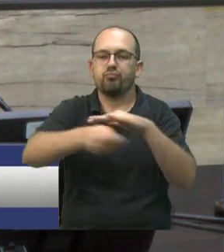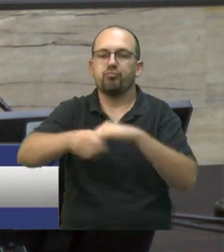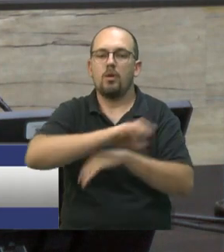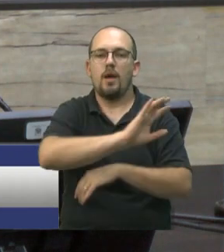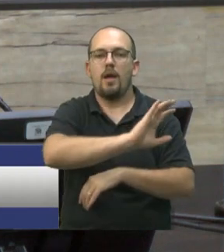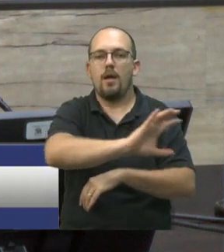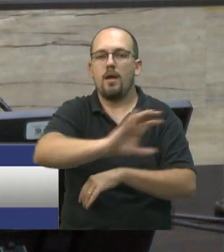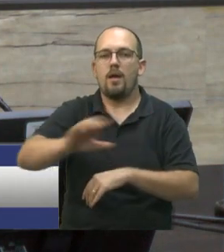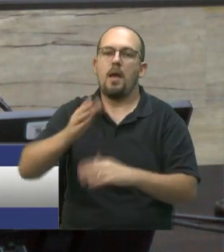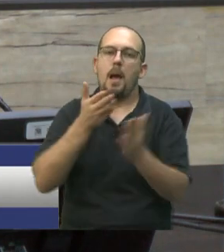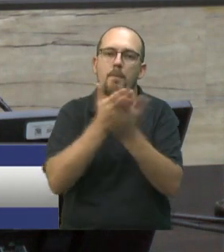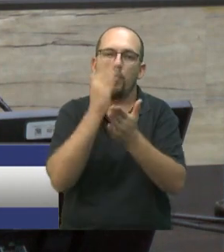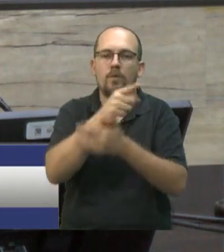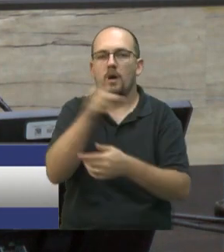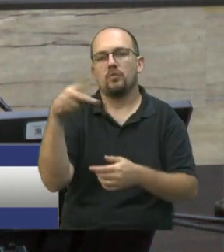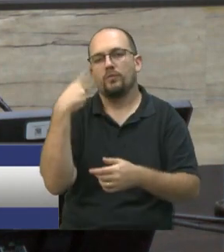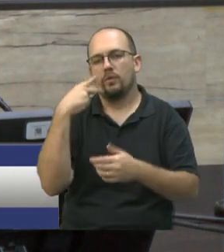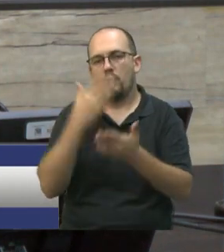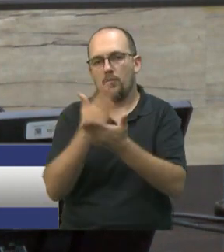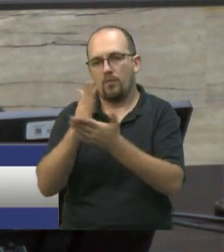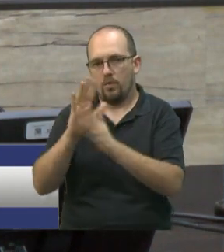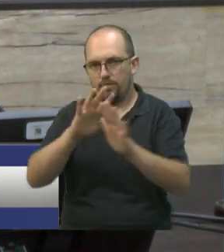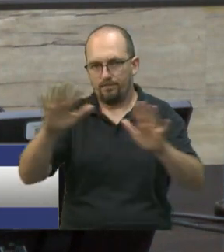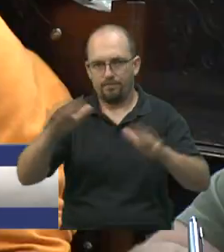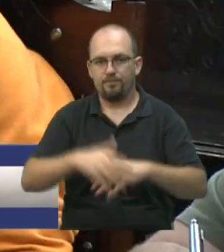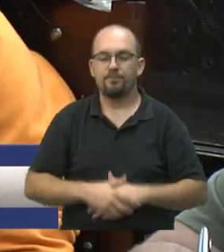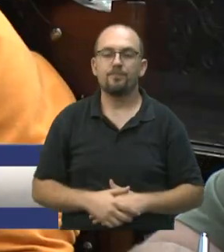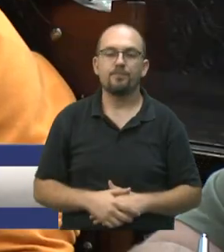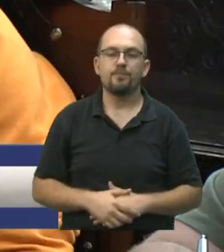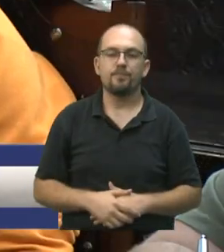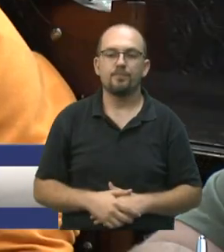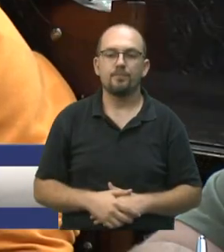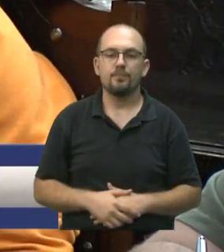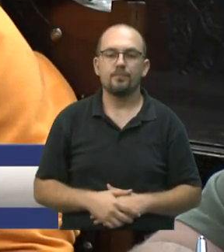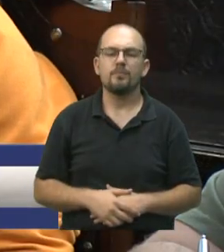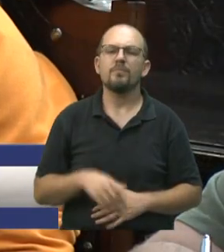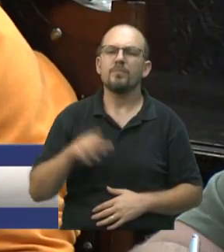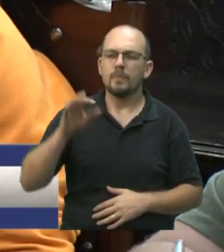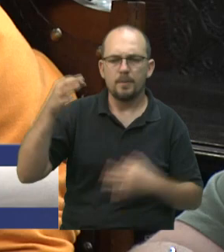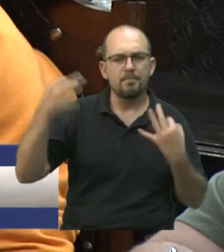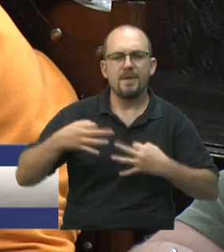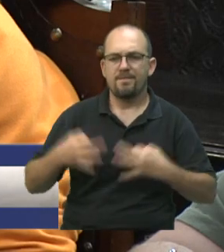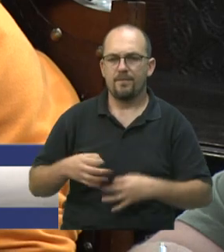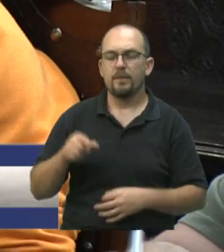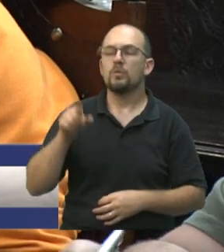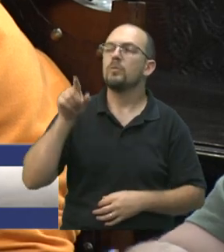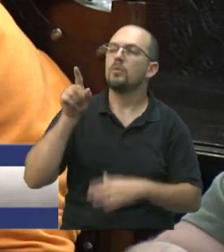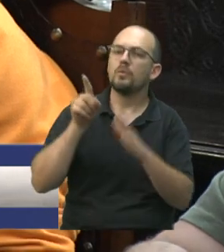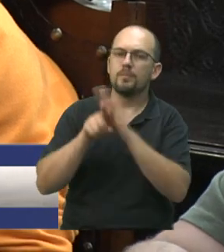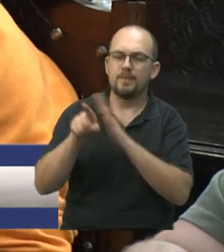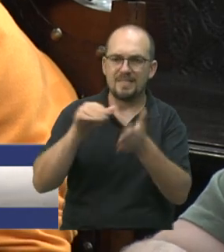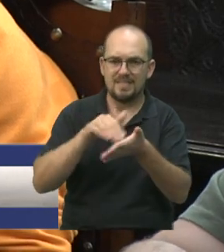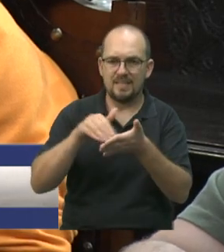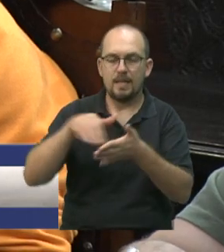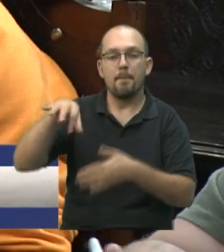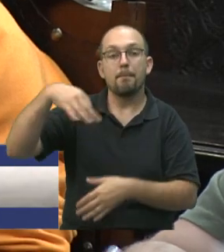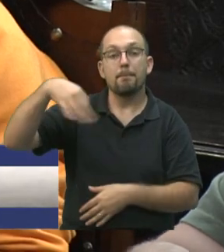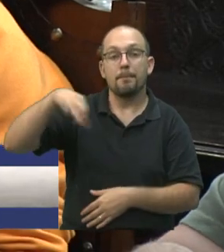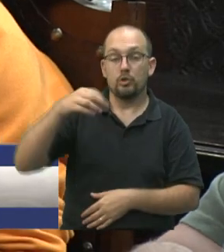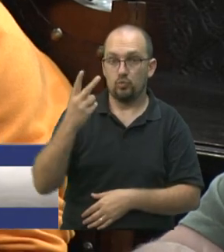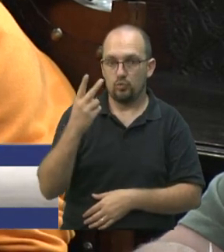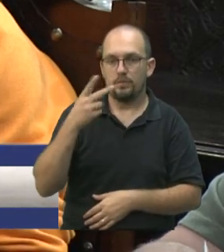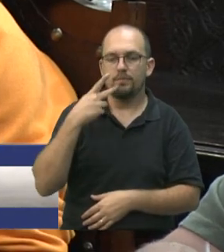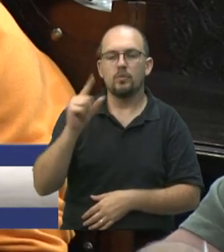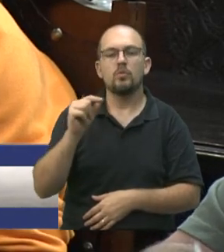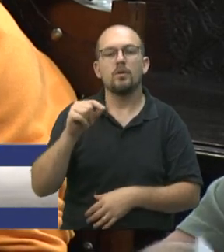e pela população em geral. Perfeito. Foi a secretaria quem chegou nesse percentual. Página 2, inclusive, projeção de